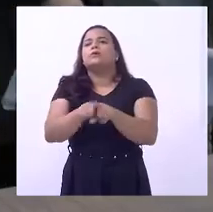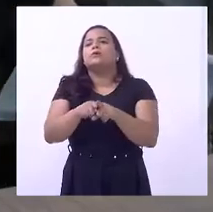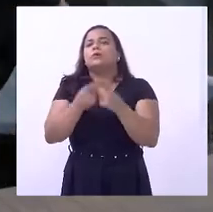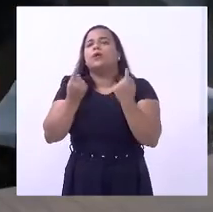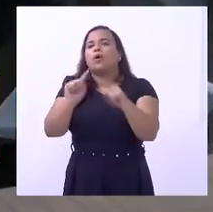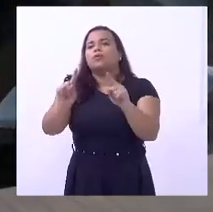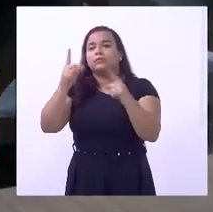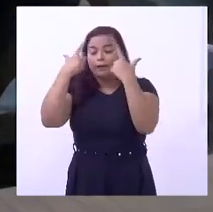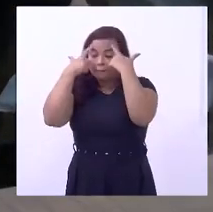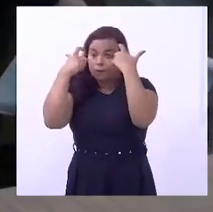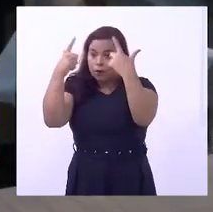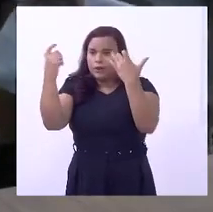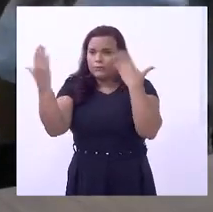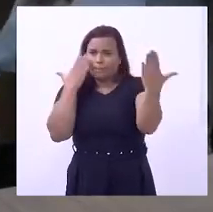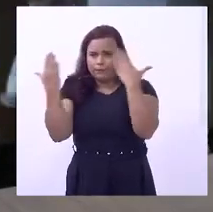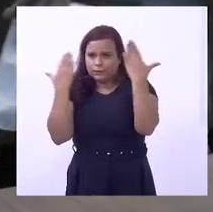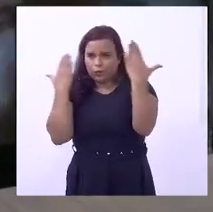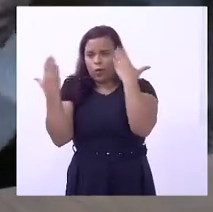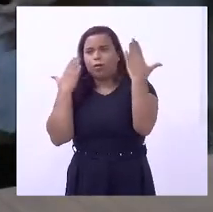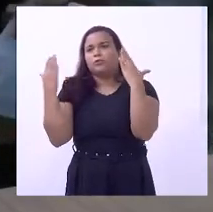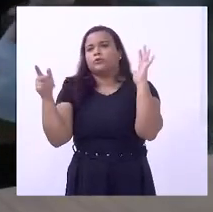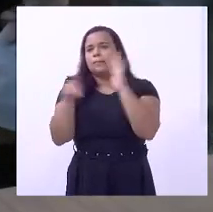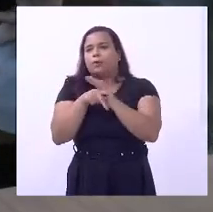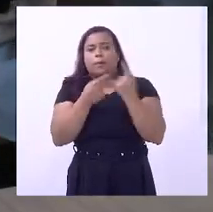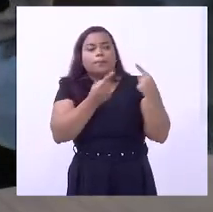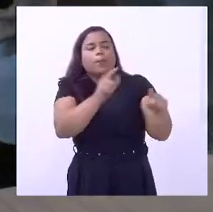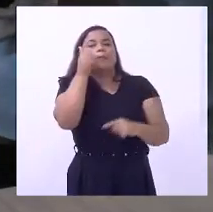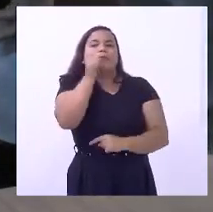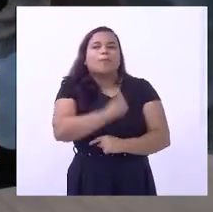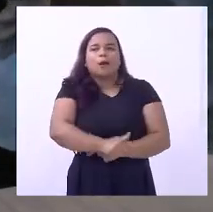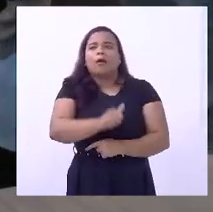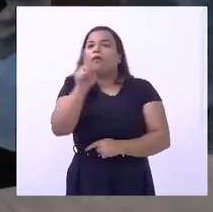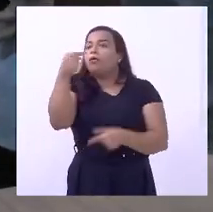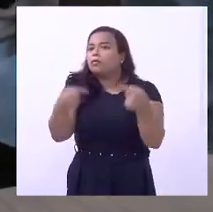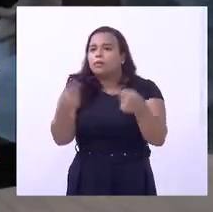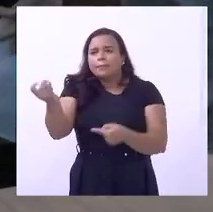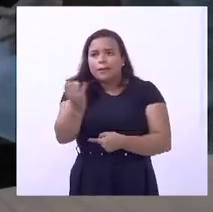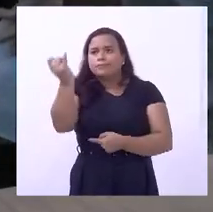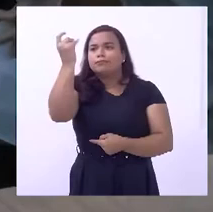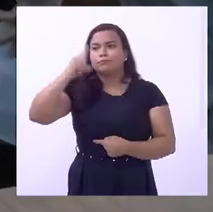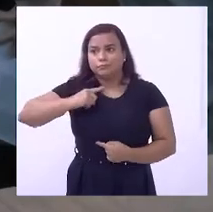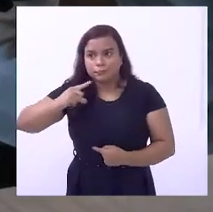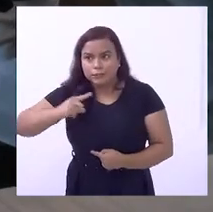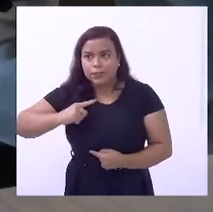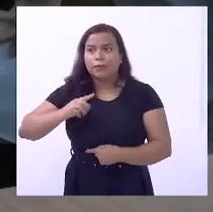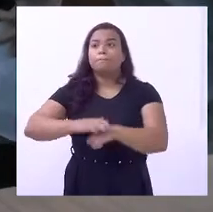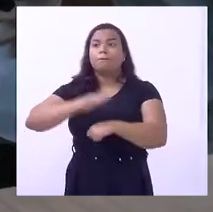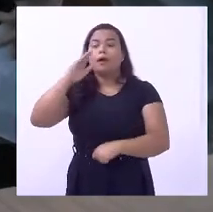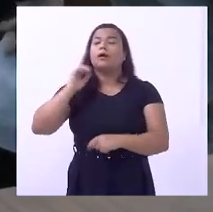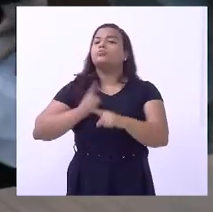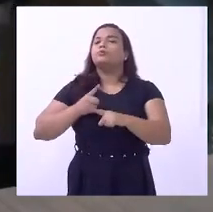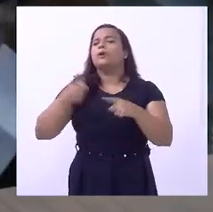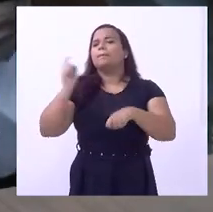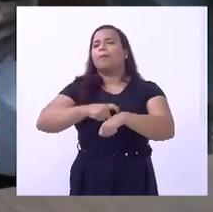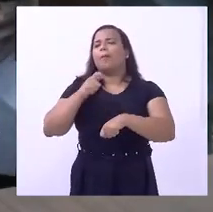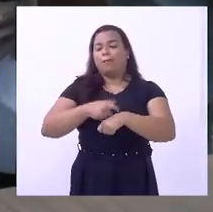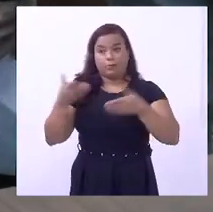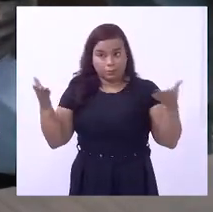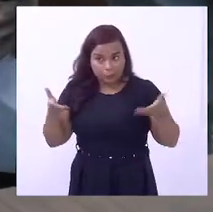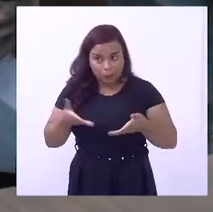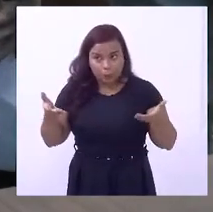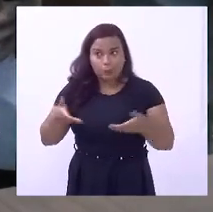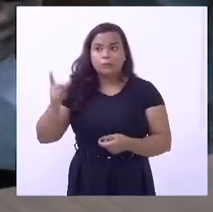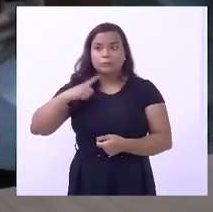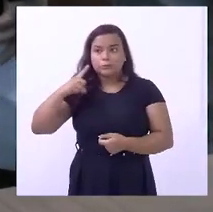praticada contra a mulher, um debate fundamental e importante, ainda mais em momentos em que